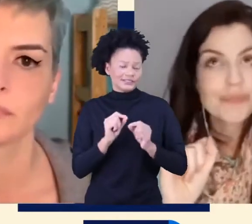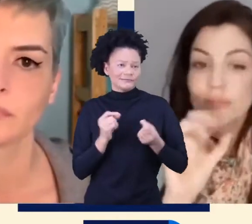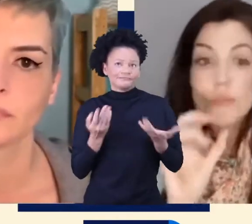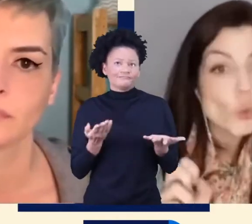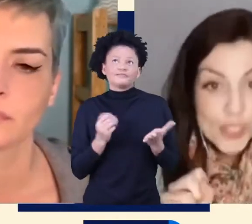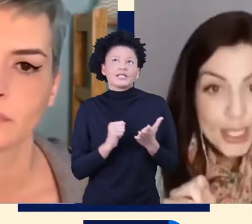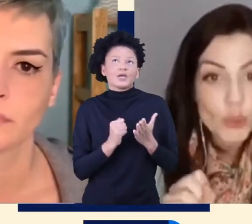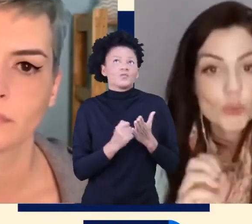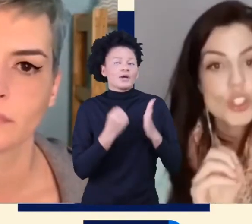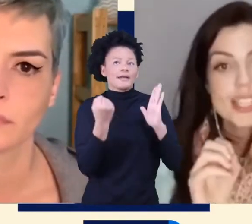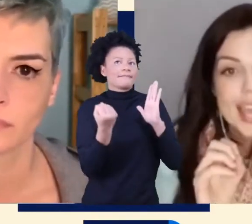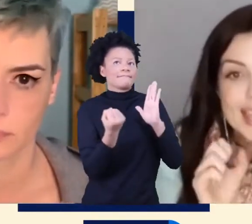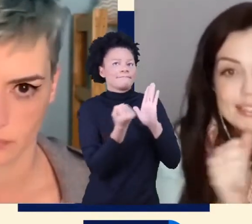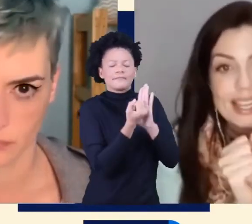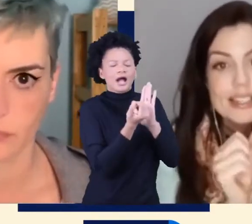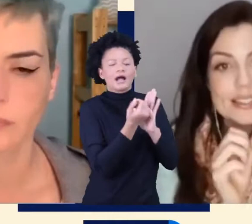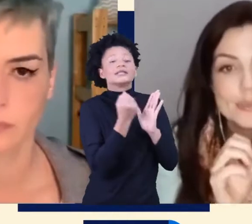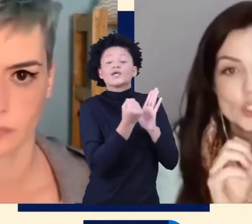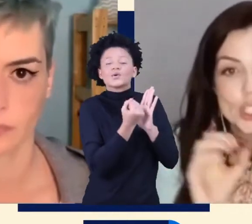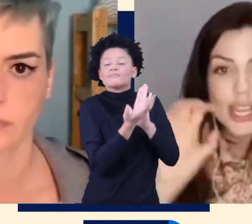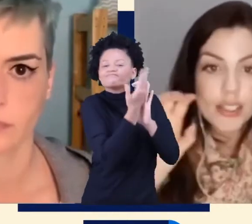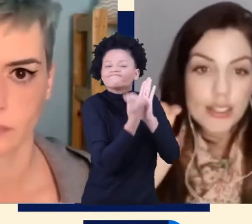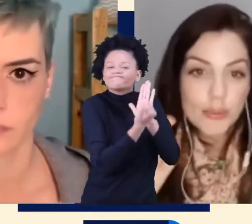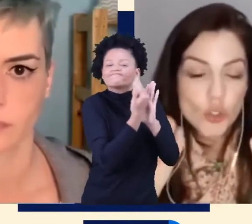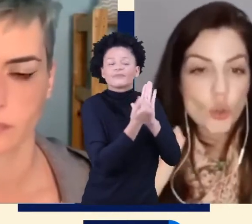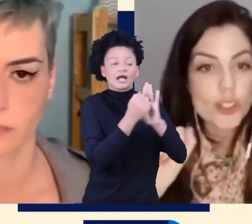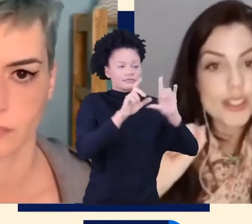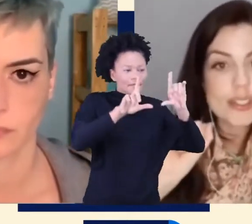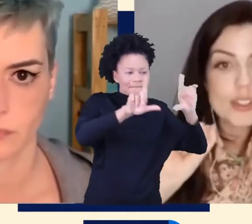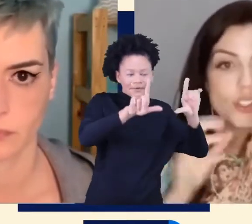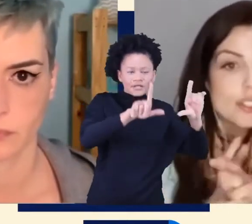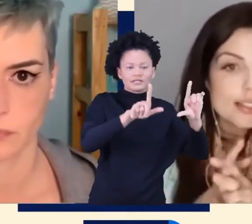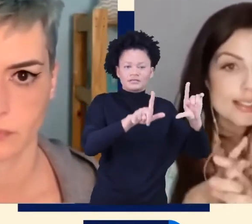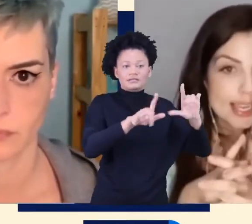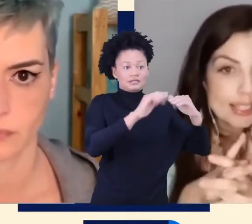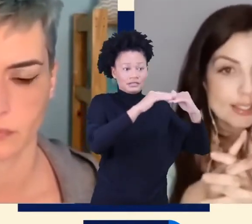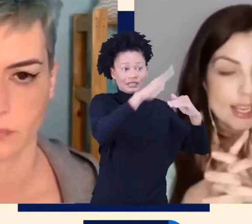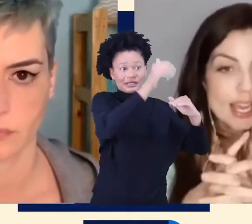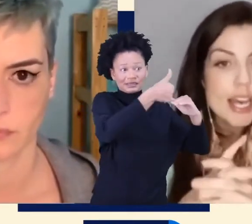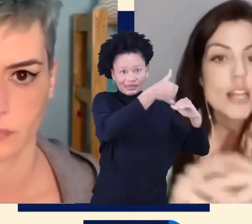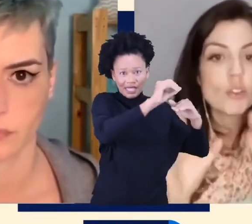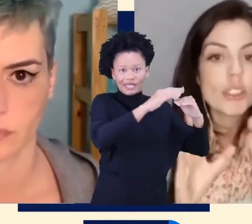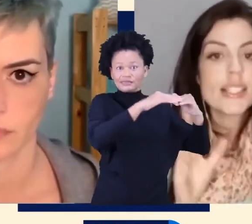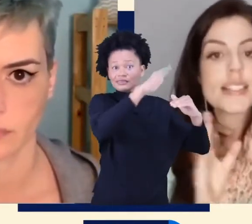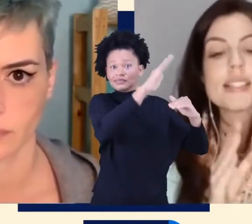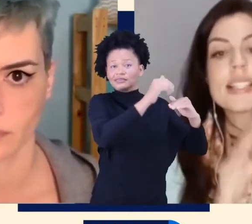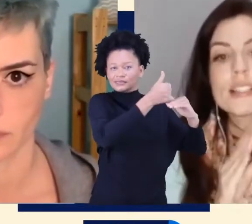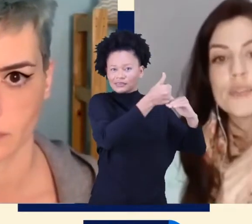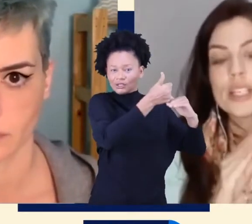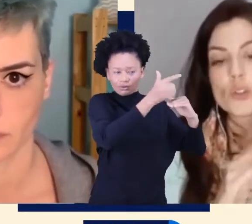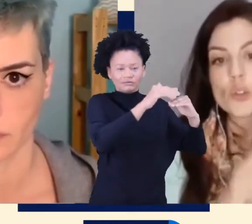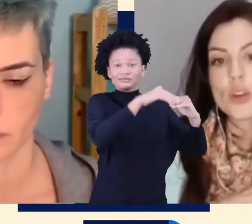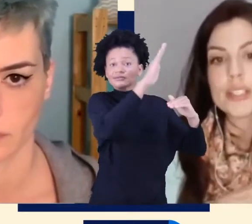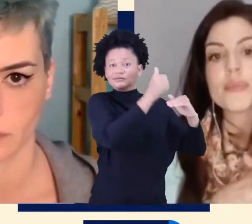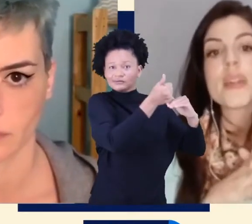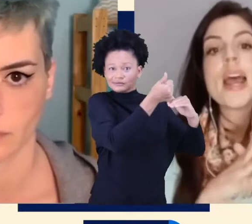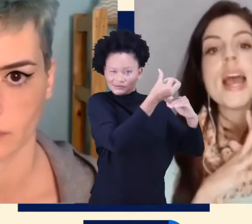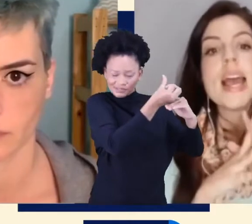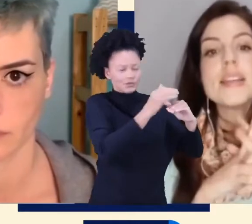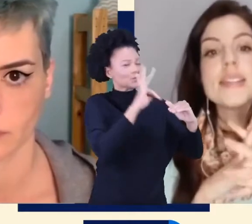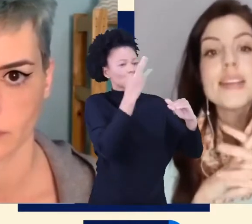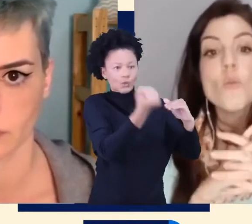logo, o símbolo de 10, né, acima de 10, acima de 12, acima de 16, todas essas